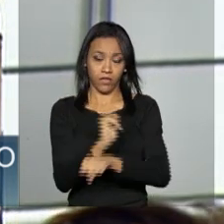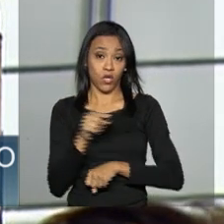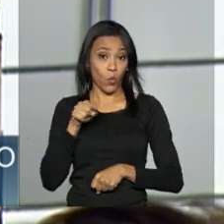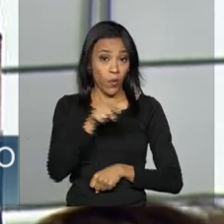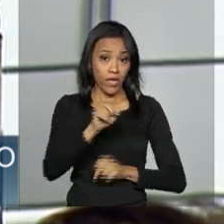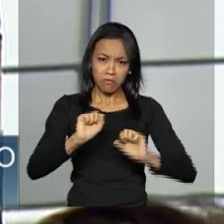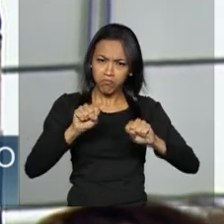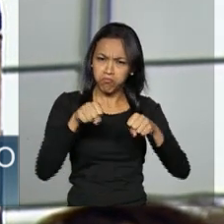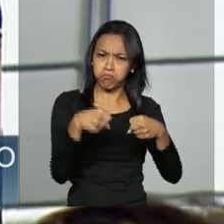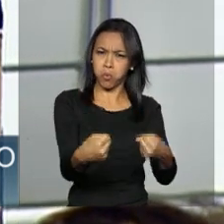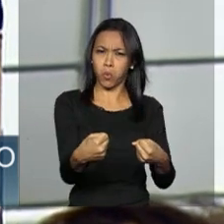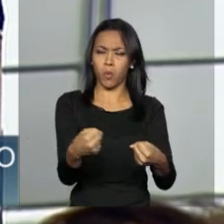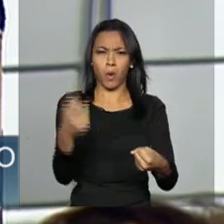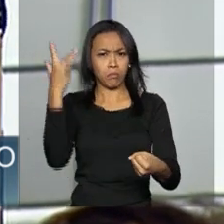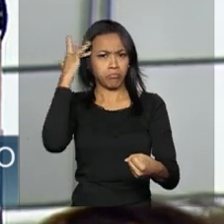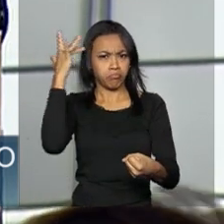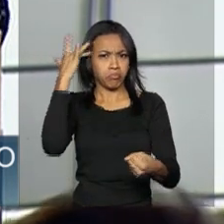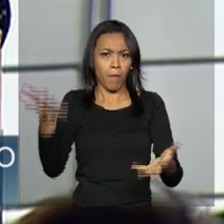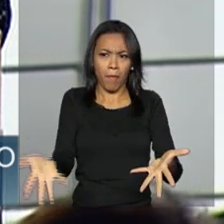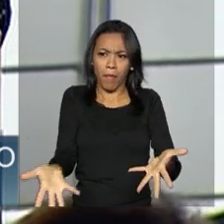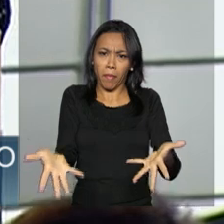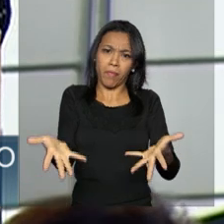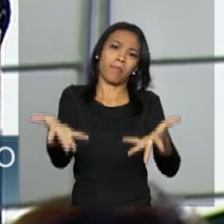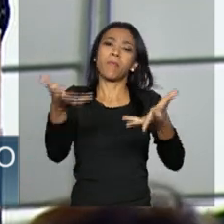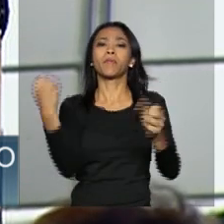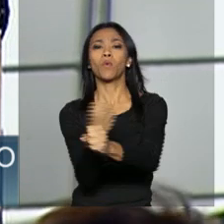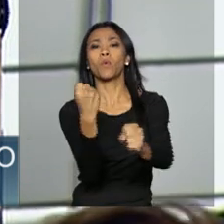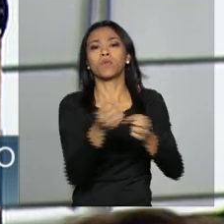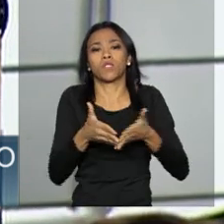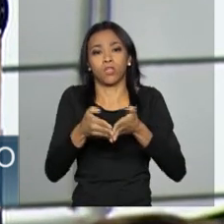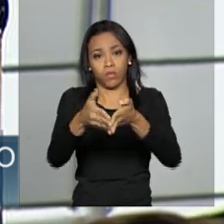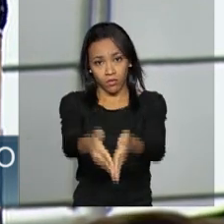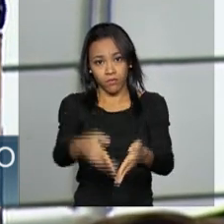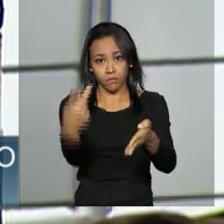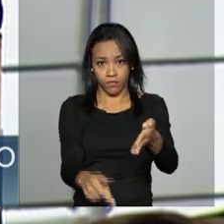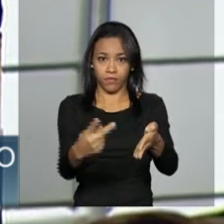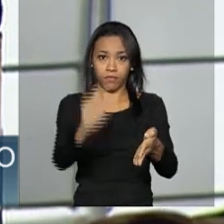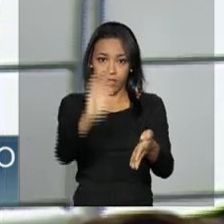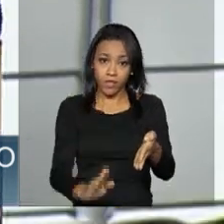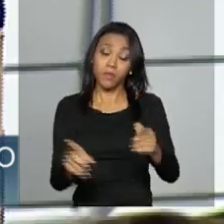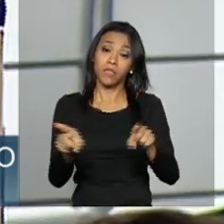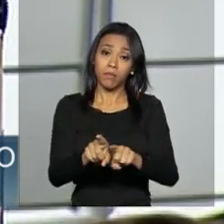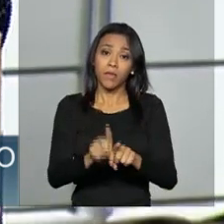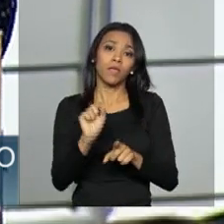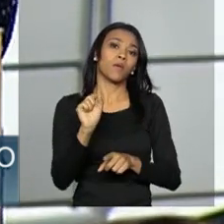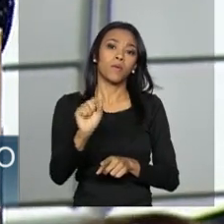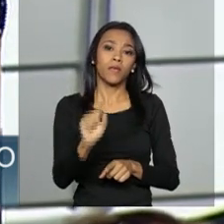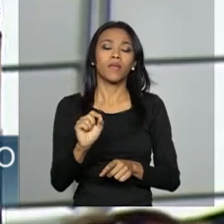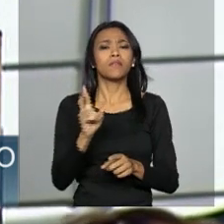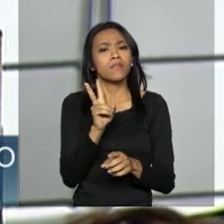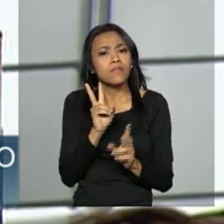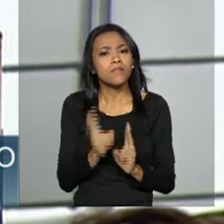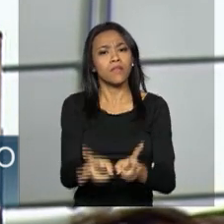reforçamos nosso poder naval em atividades típicas de defesa e também em ações de caráter